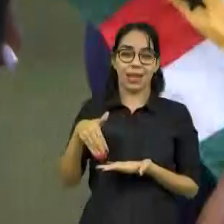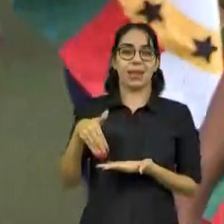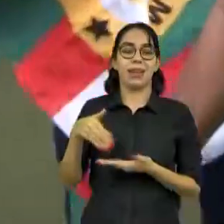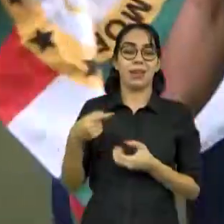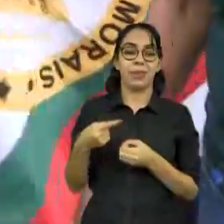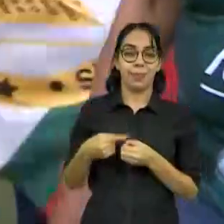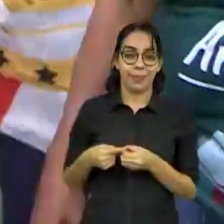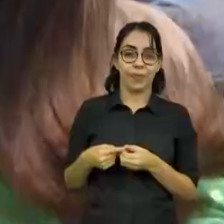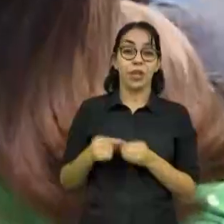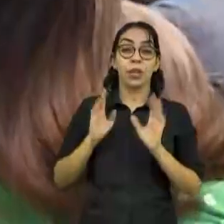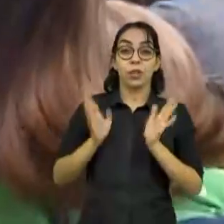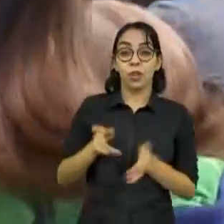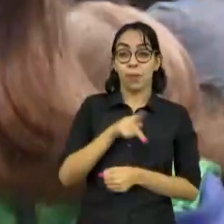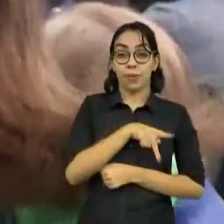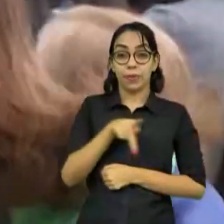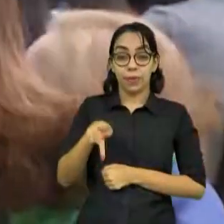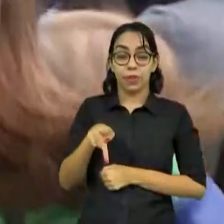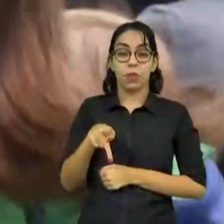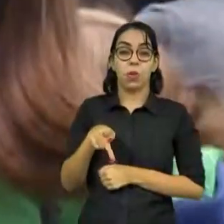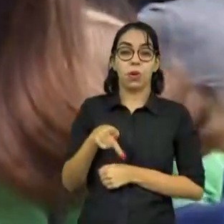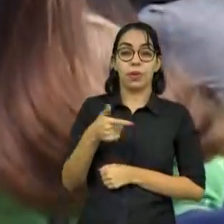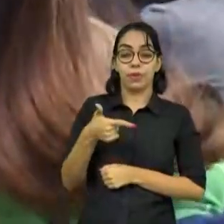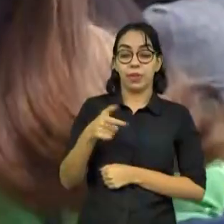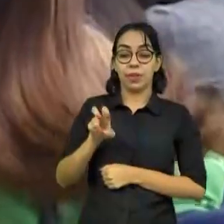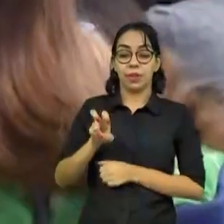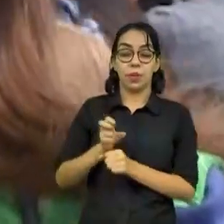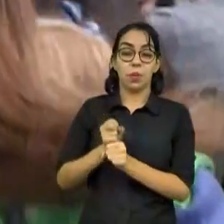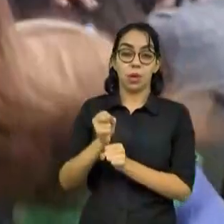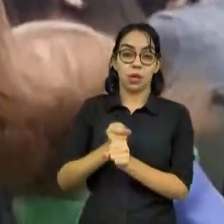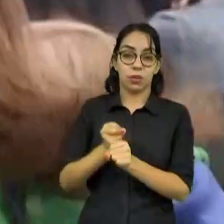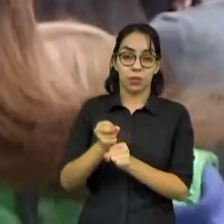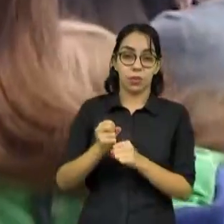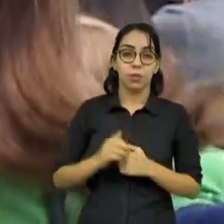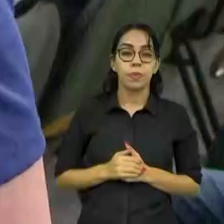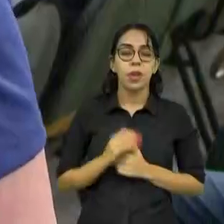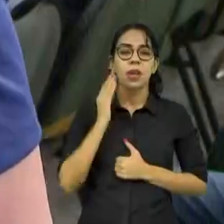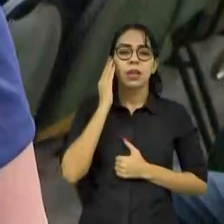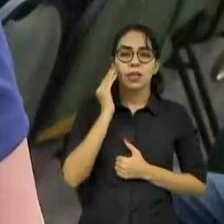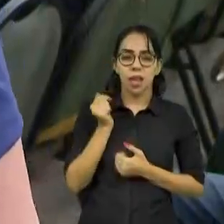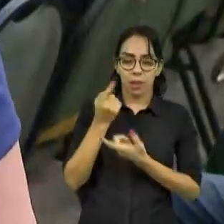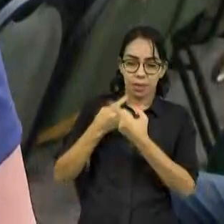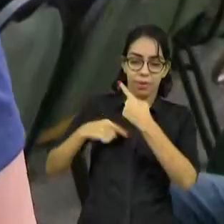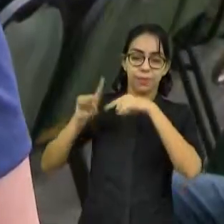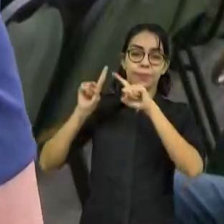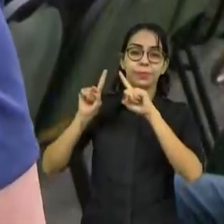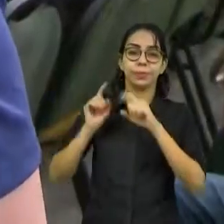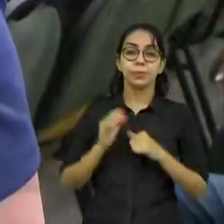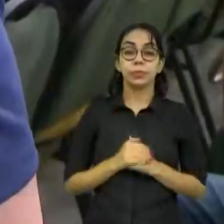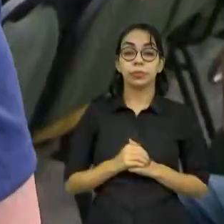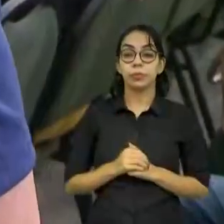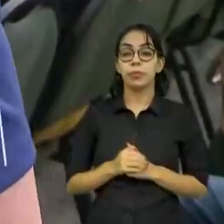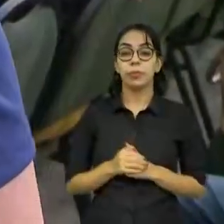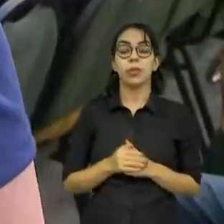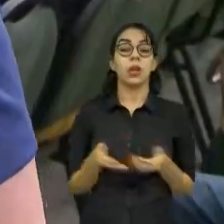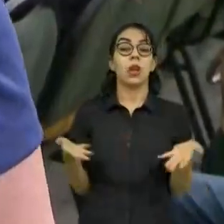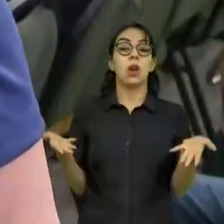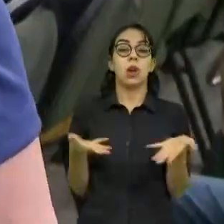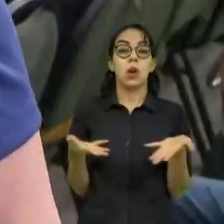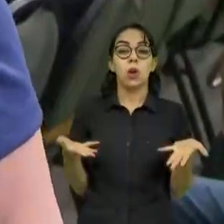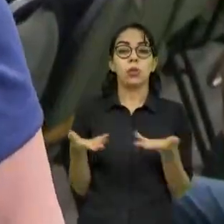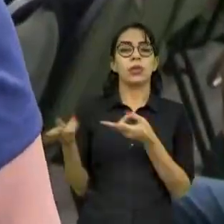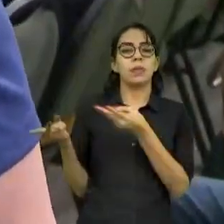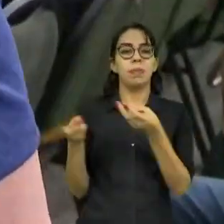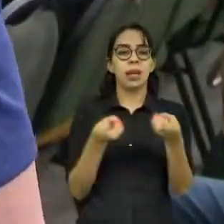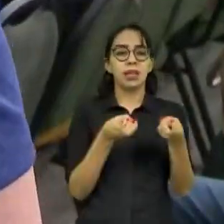há 25 anos, o programa representa um ponto de virada para a educação. A gente vê hoje mais dedicação